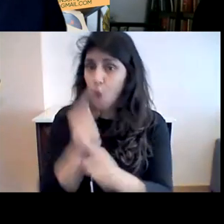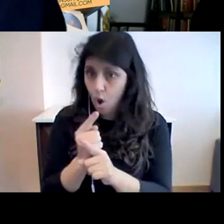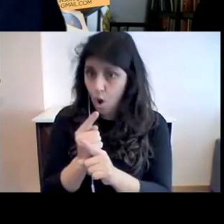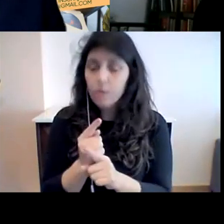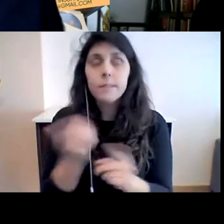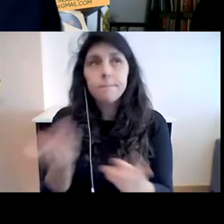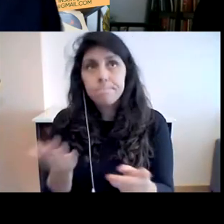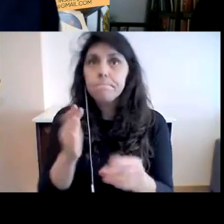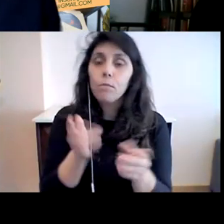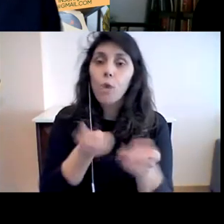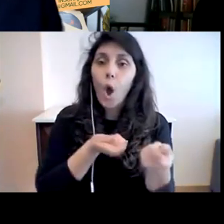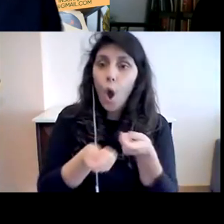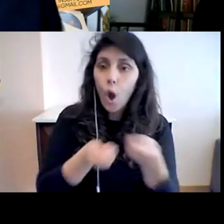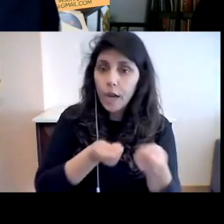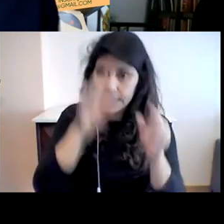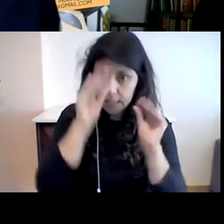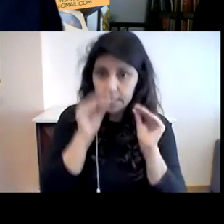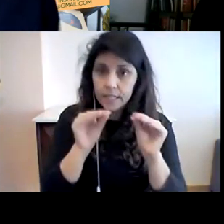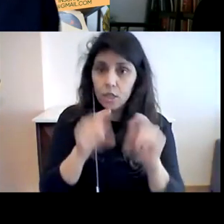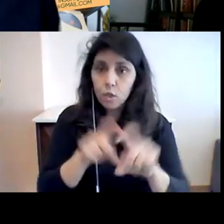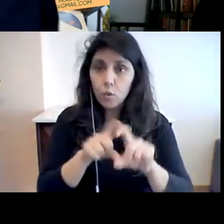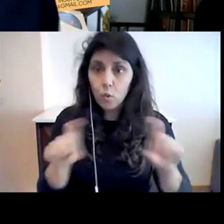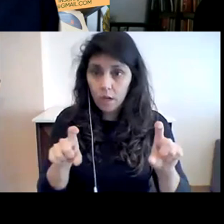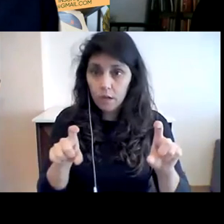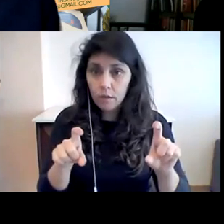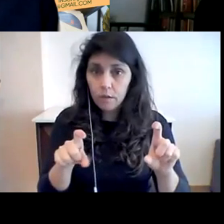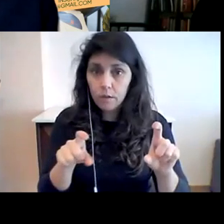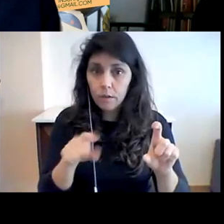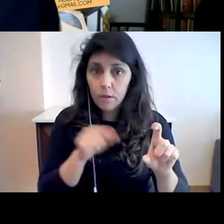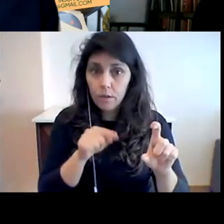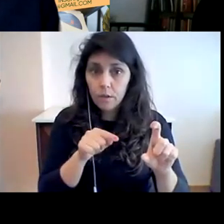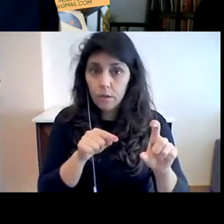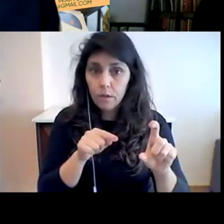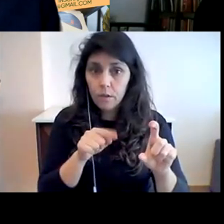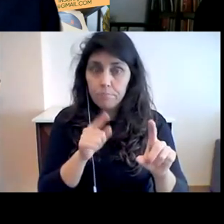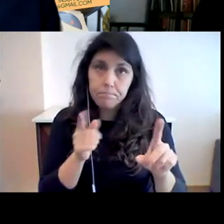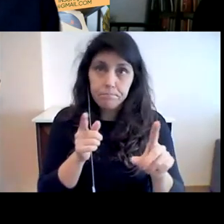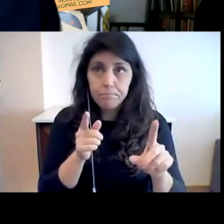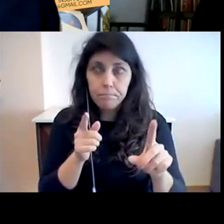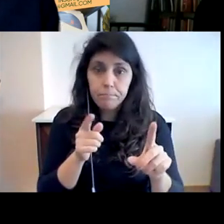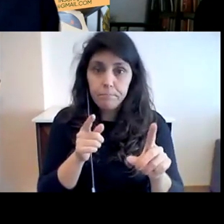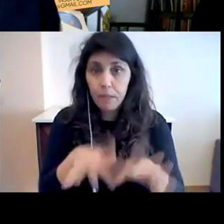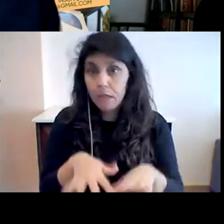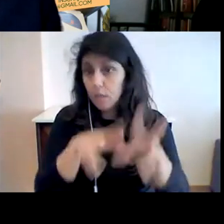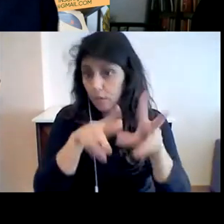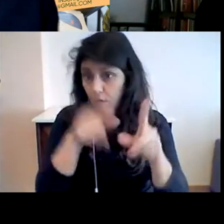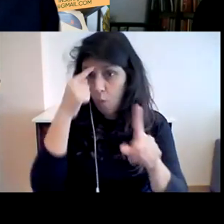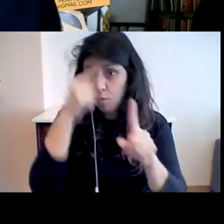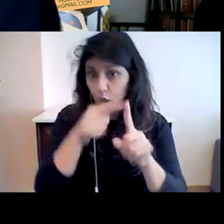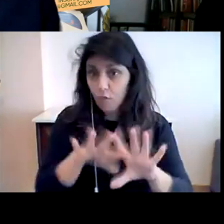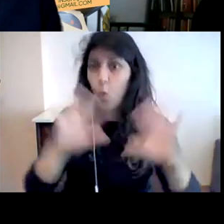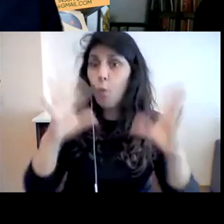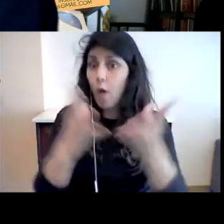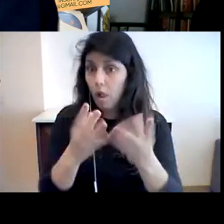se organize o ensino secundário para contribuir para o desenvolvimento global, mas